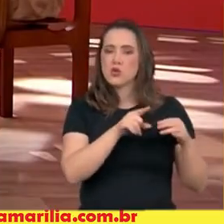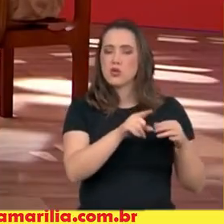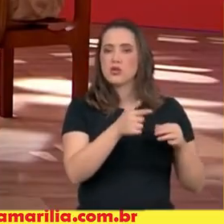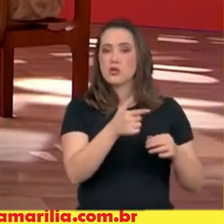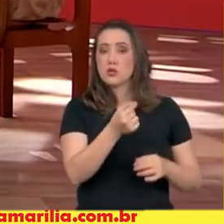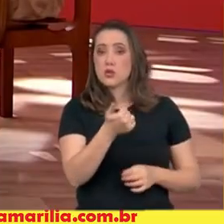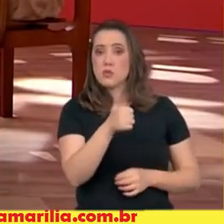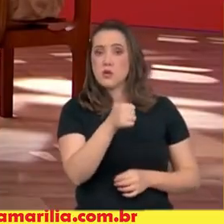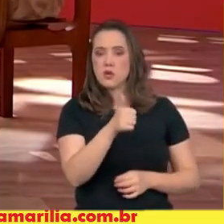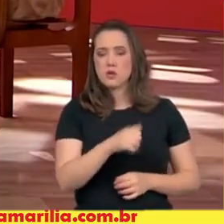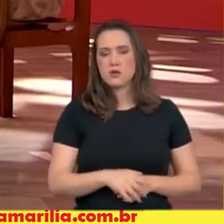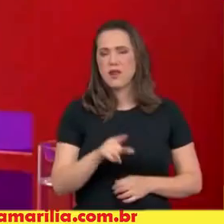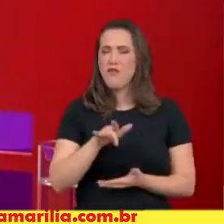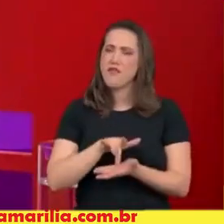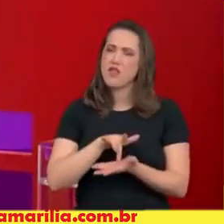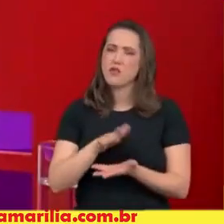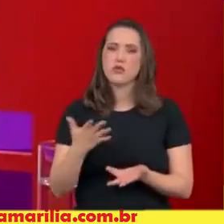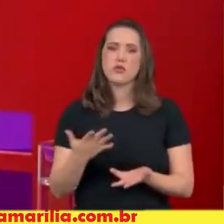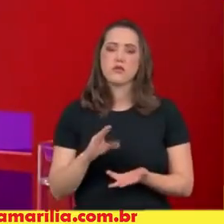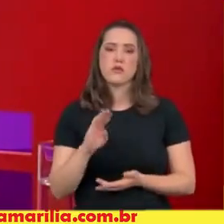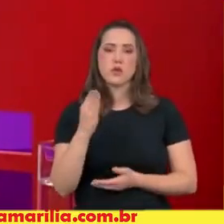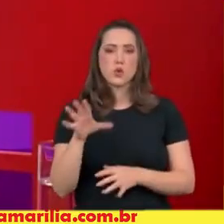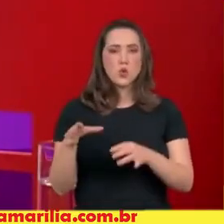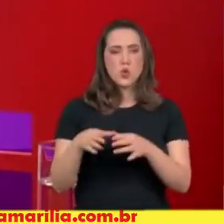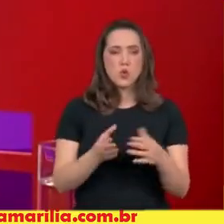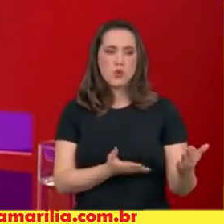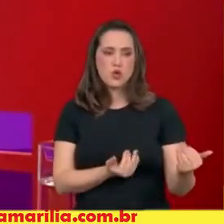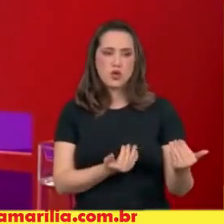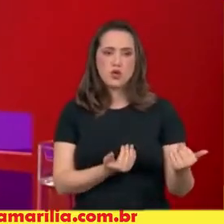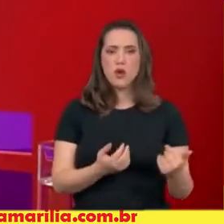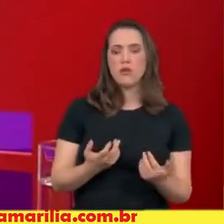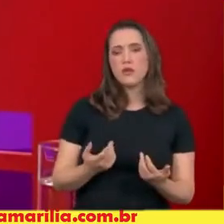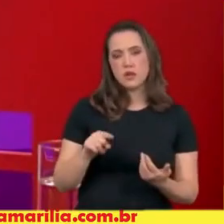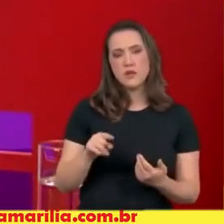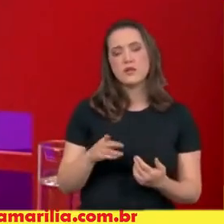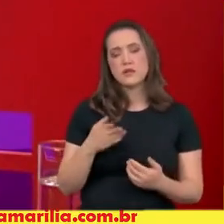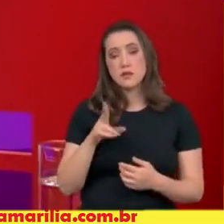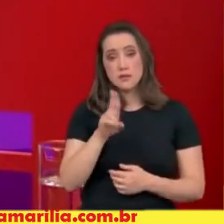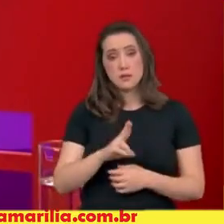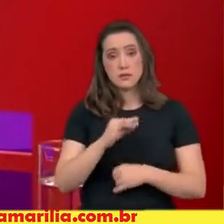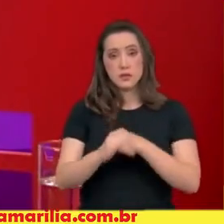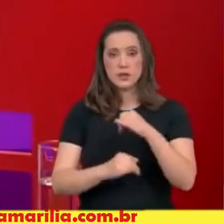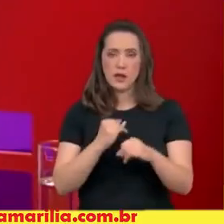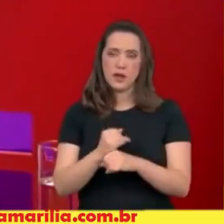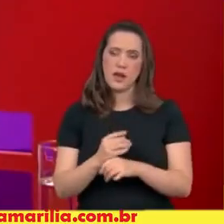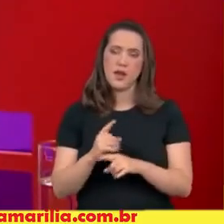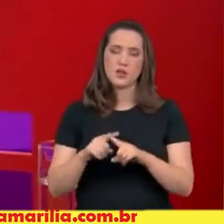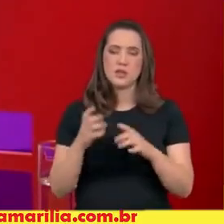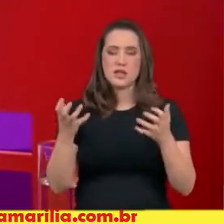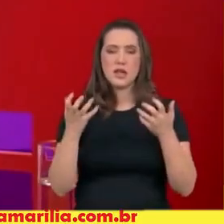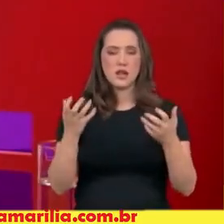2011. Fingia ser um grupo de jovens ativos na internet que só queriam